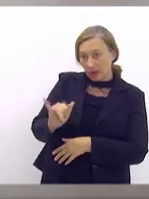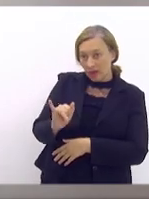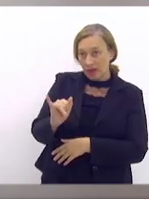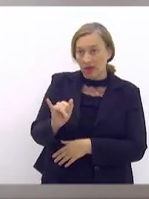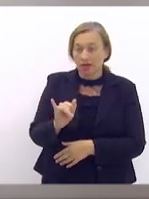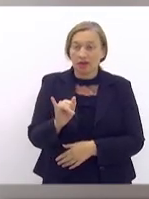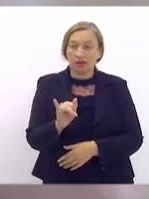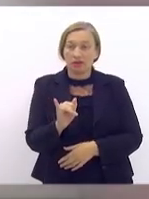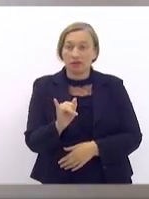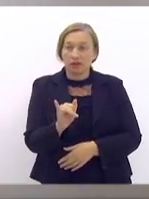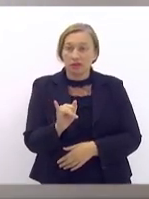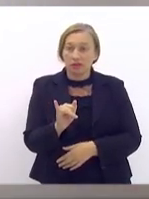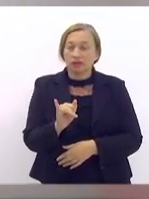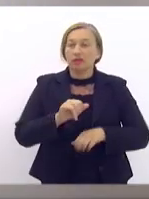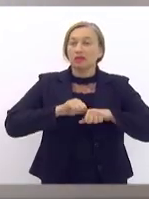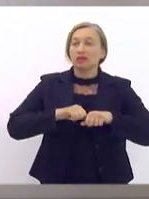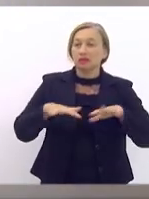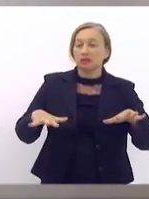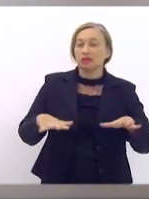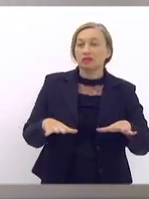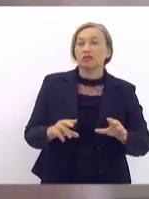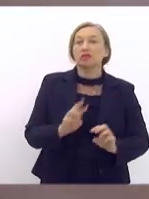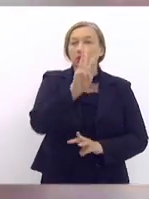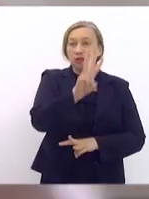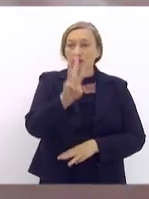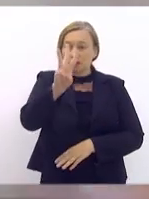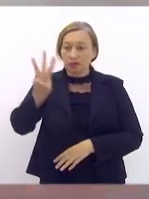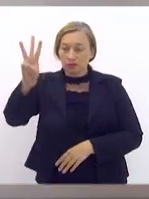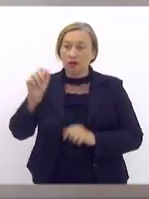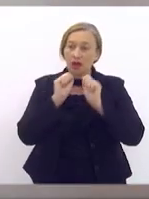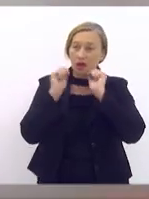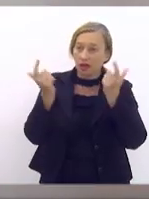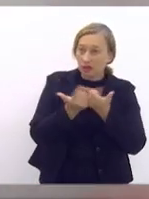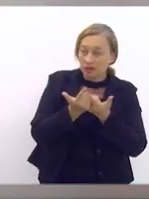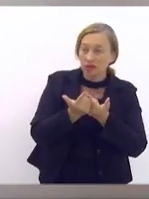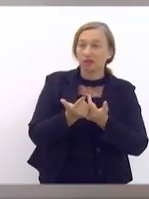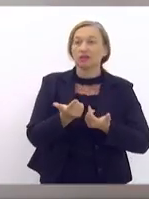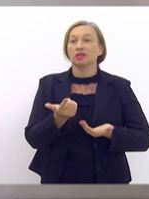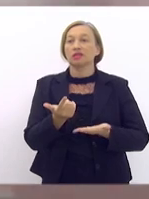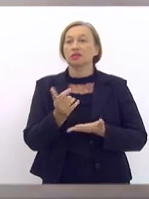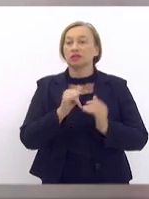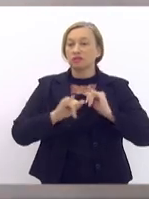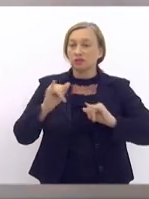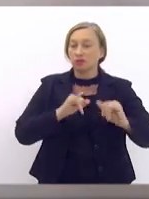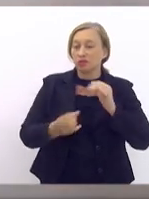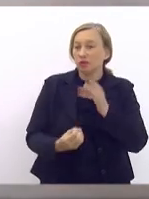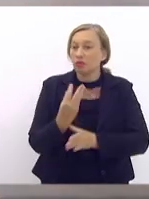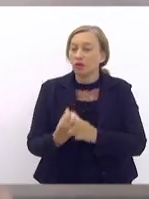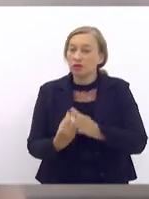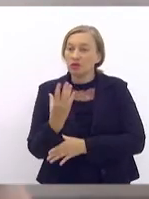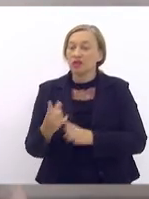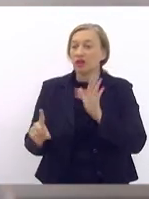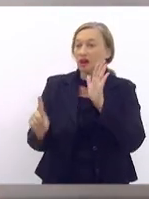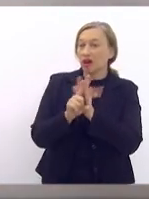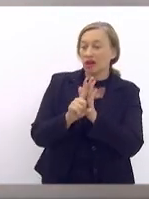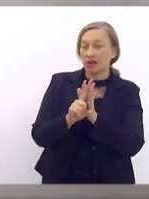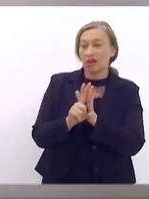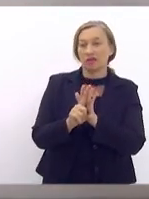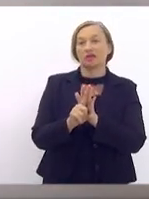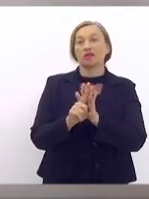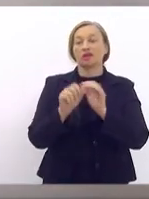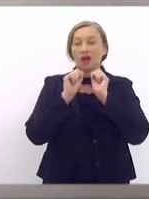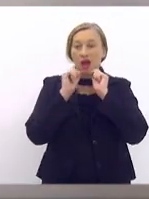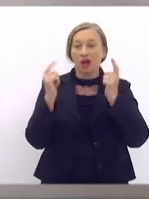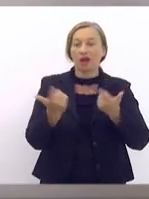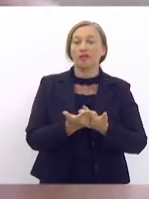na disponibilizar no site da Alerj, utilizar esses dados para produzir leis aí no âmbito da Assembleia. Enfim,